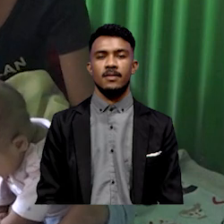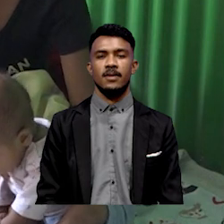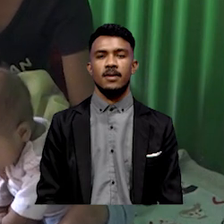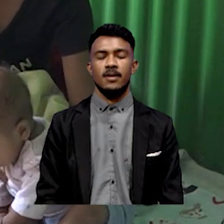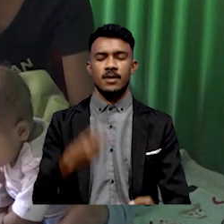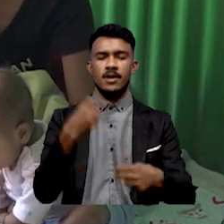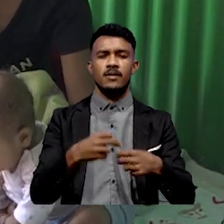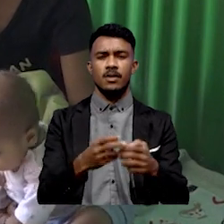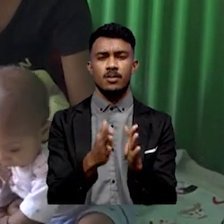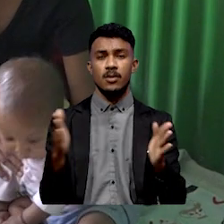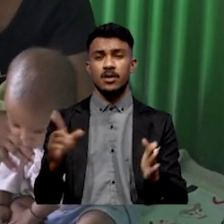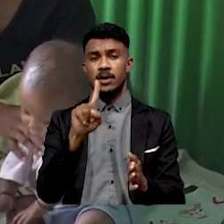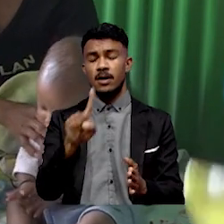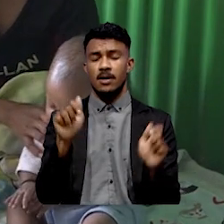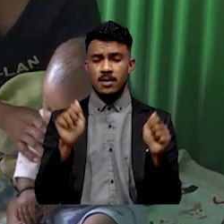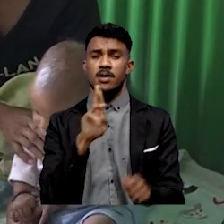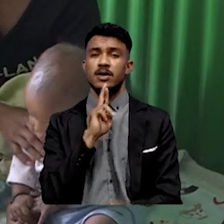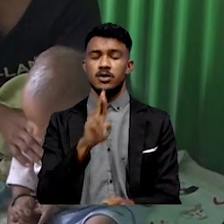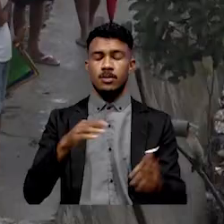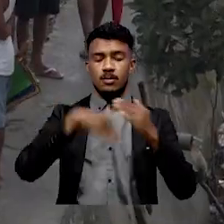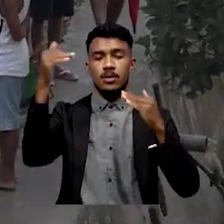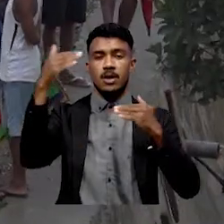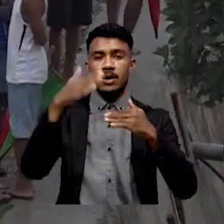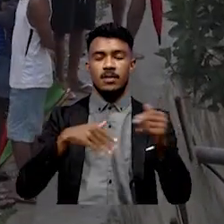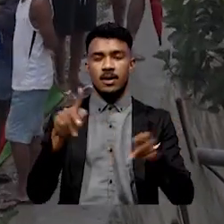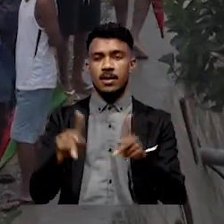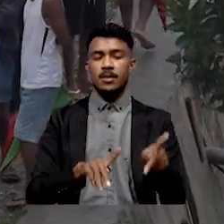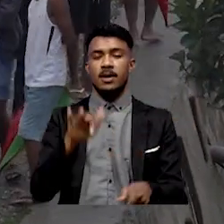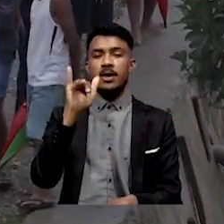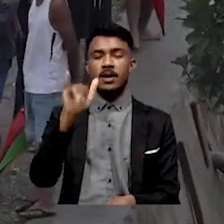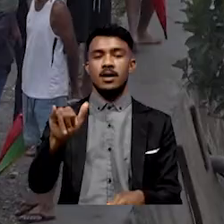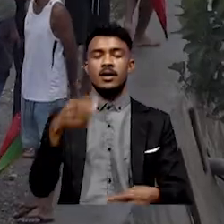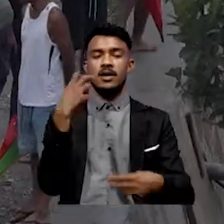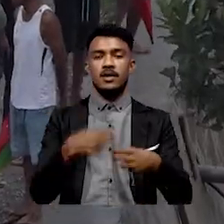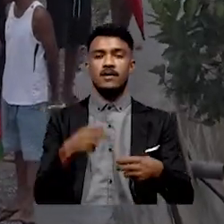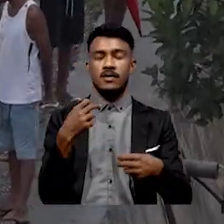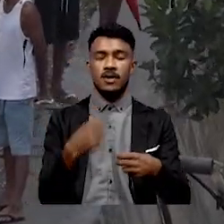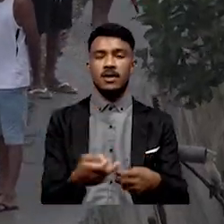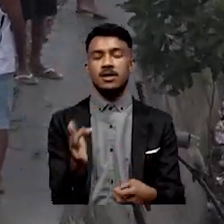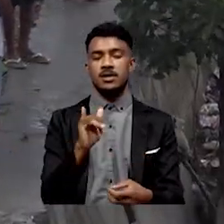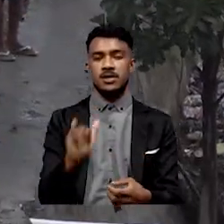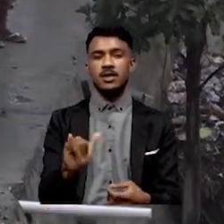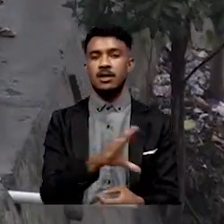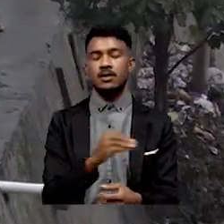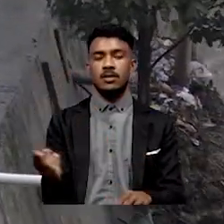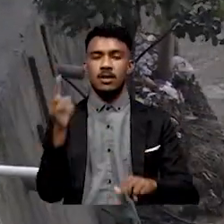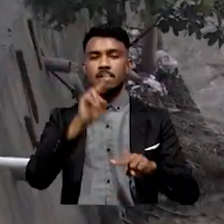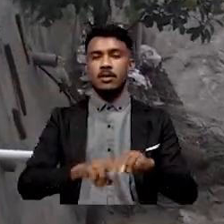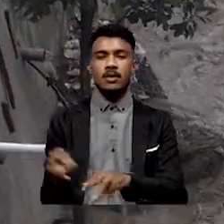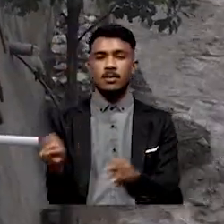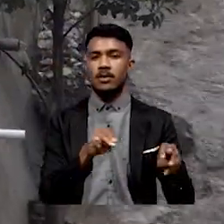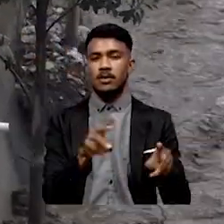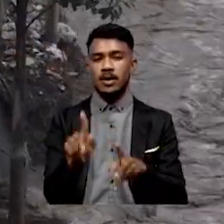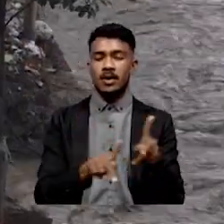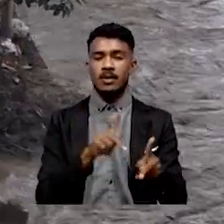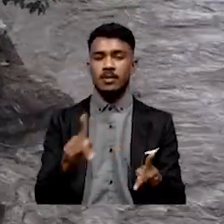Desafio bot liu ida atu resolve problema comunidade hela iha area risco sira mak aumento no mudança população iha